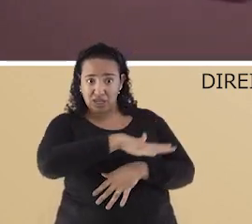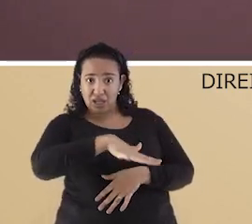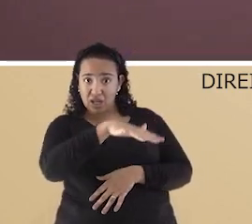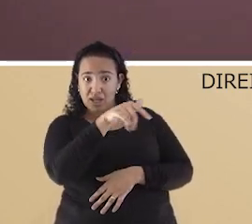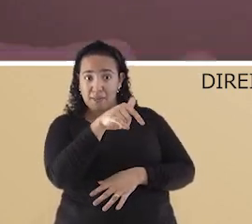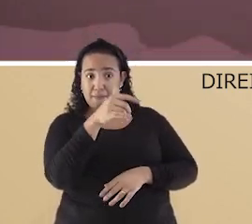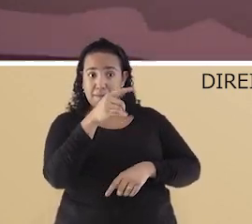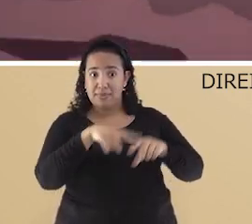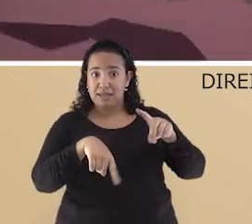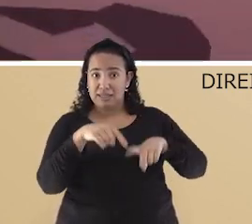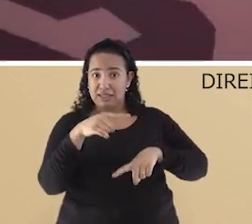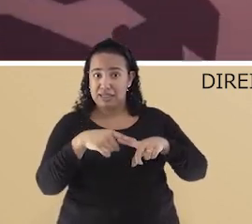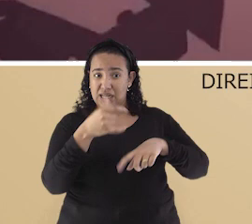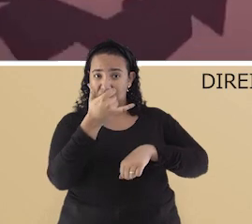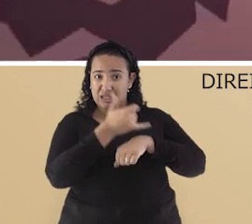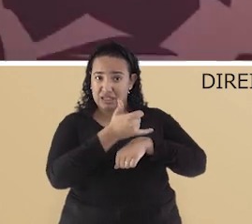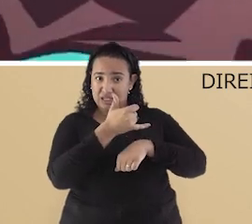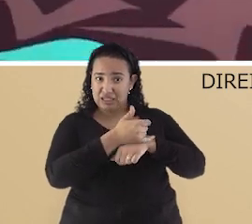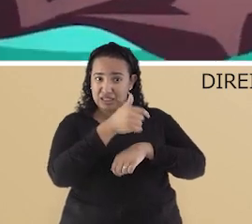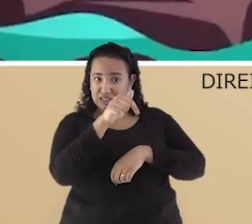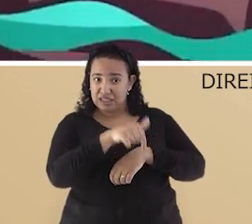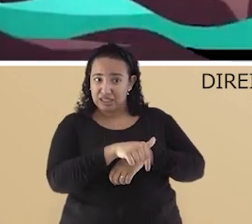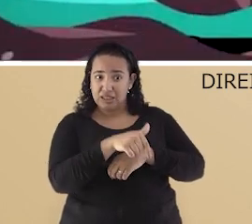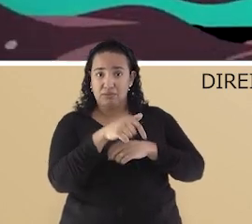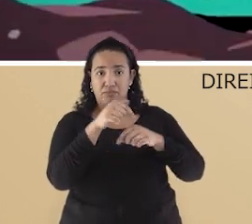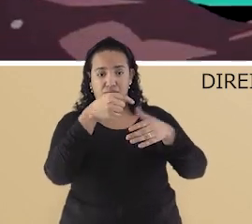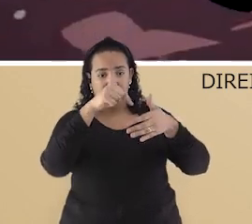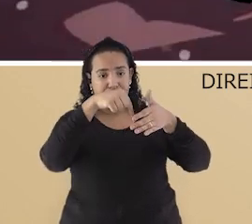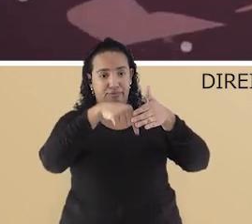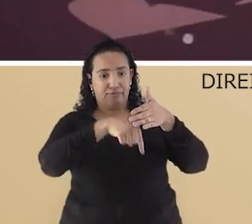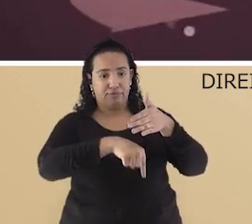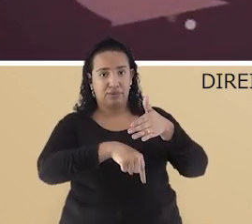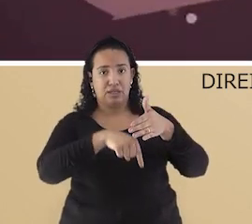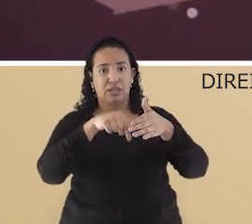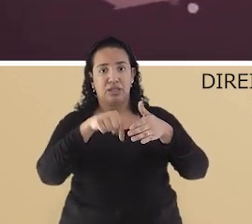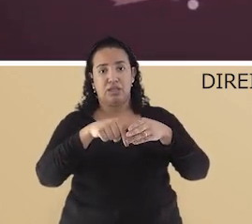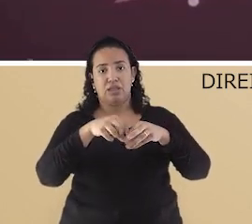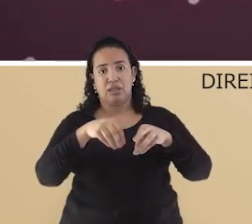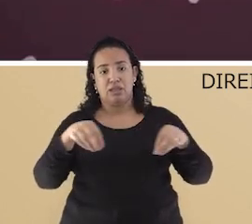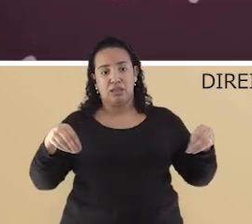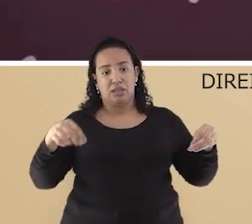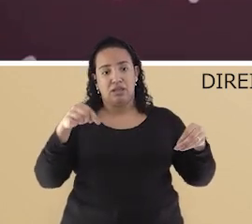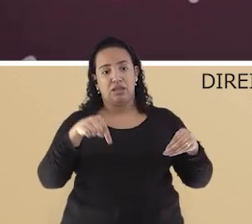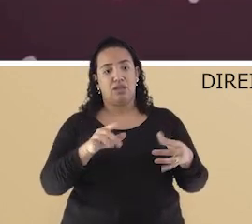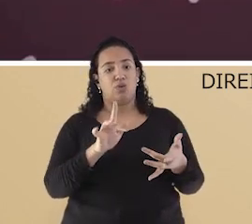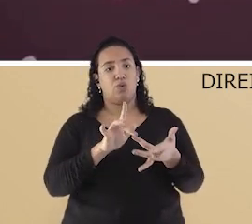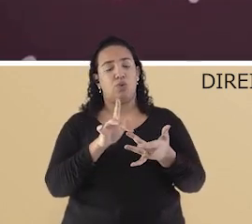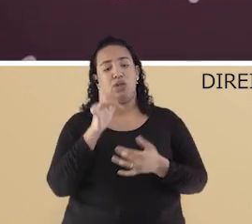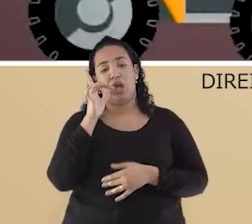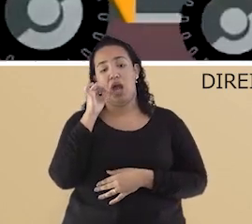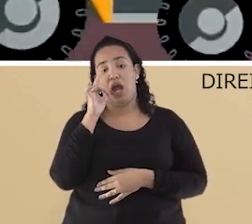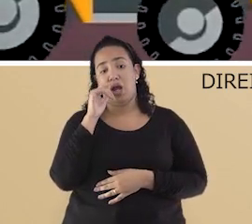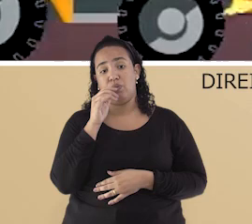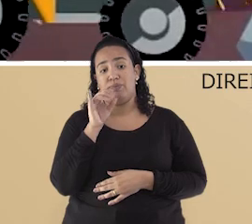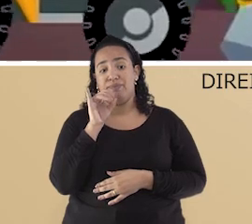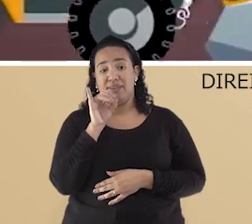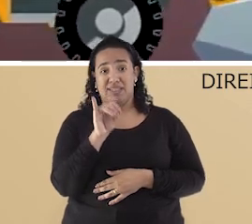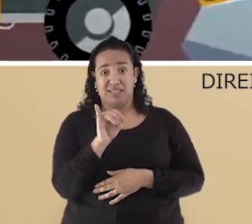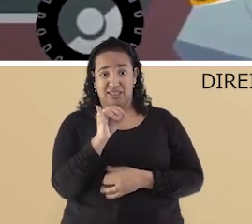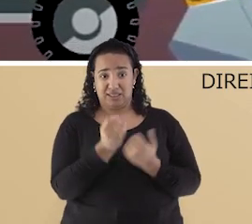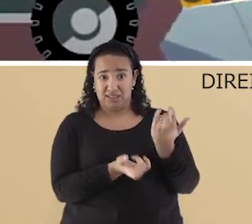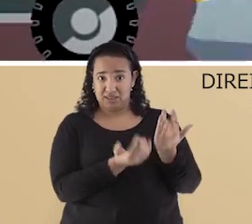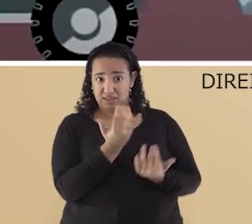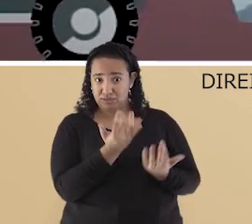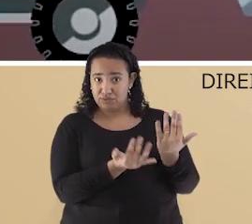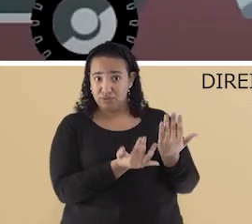e dos componentes do celular descartado podem penetrar na terra e chegar até a água dos lençóis freáticos. E se o lixo eletrônico